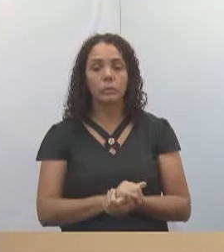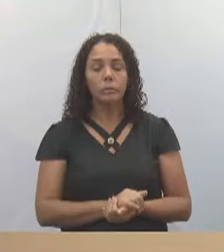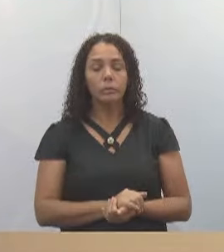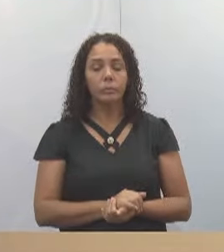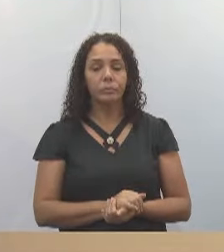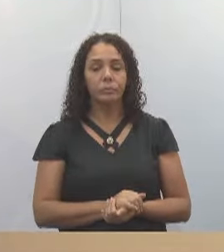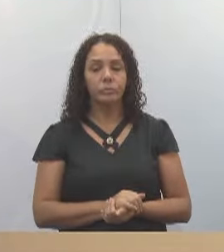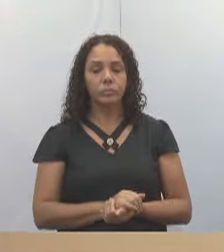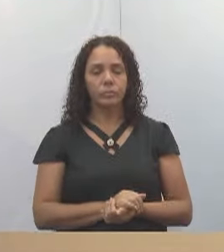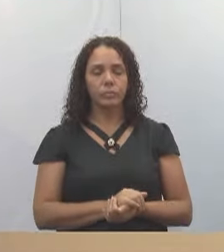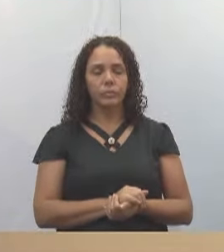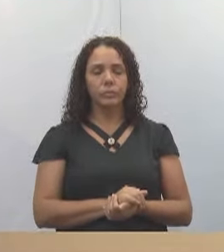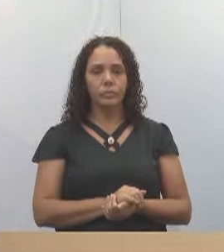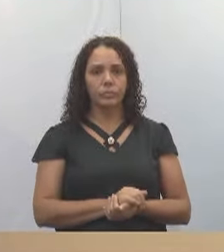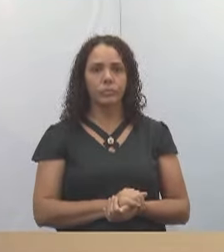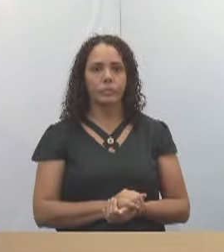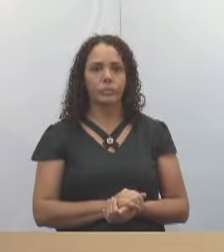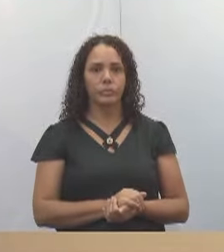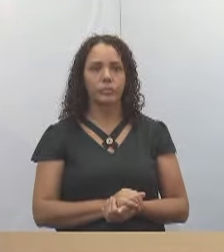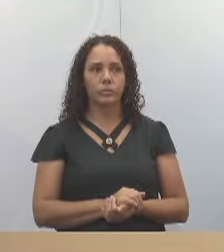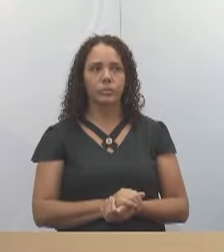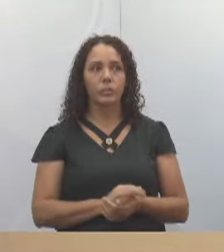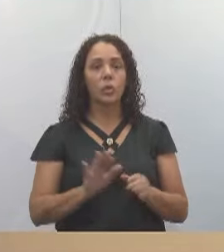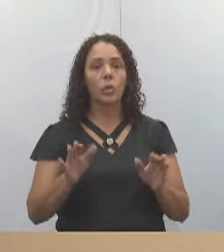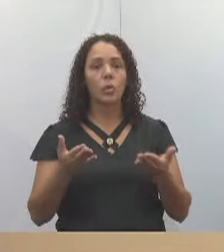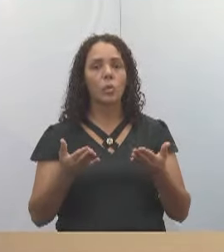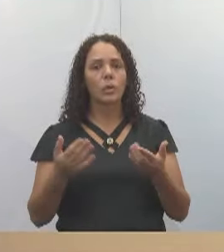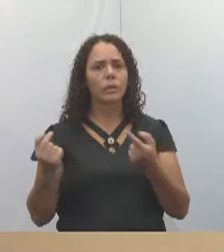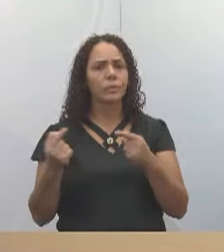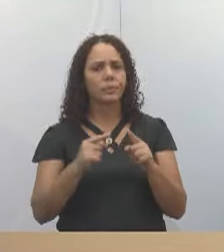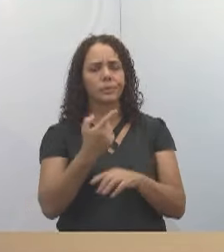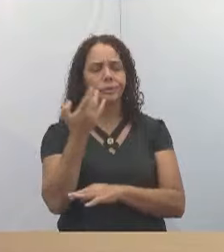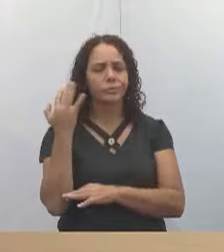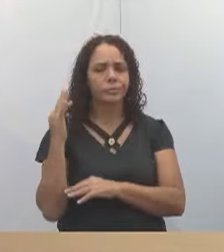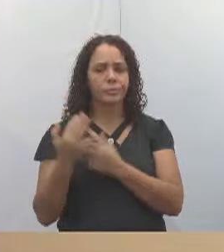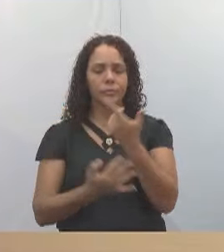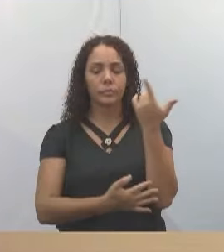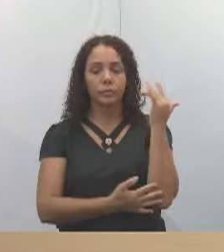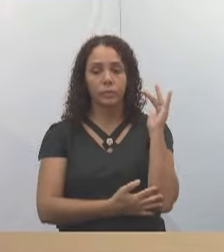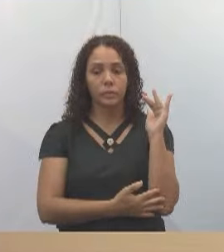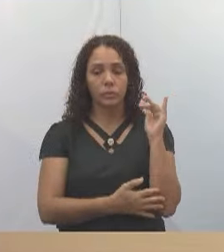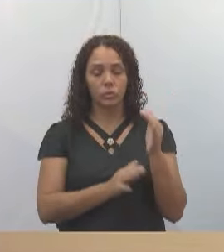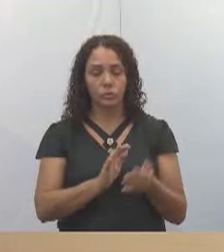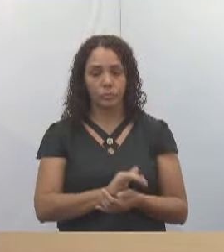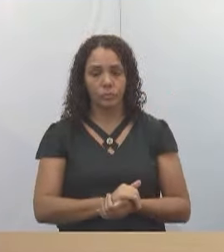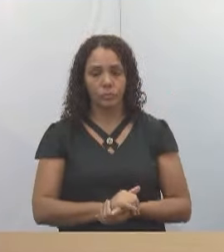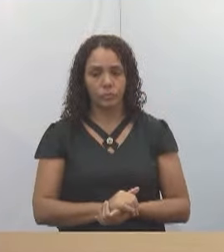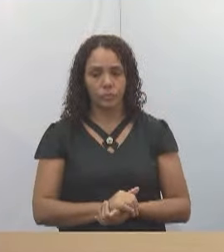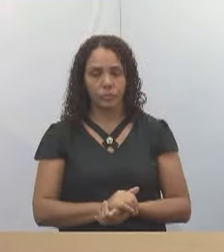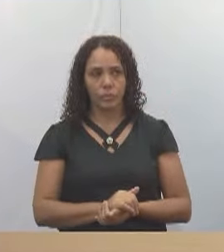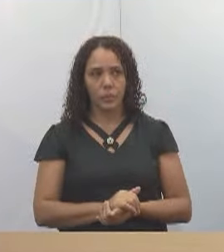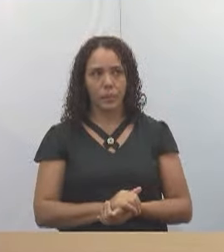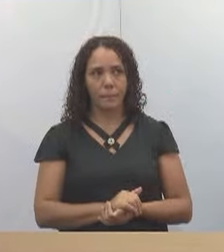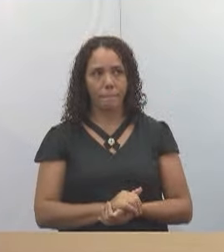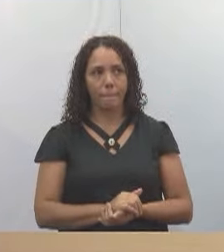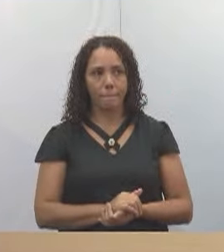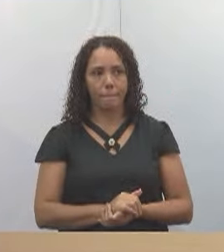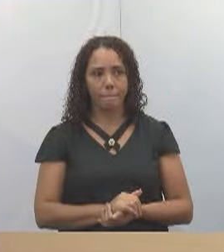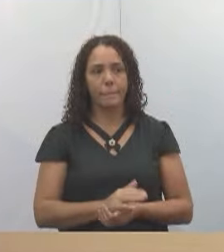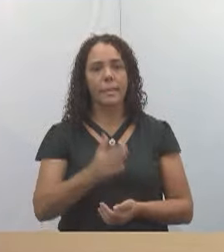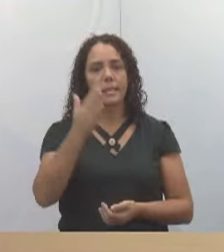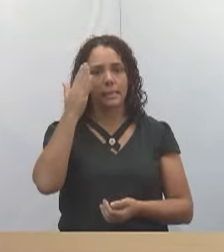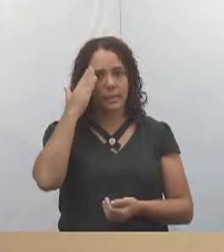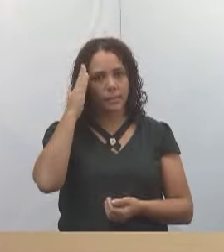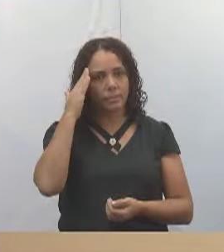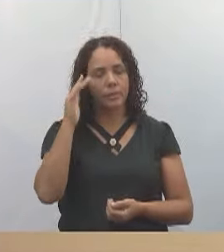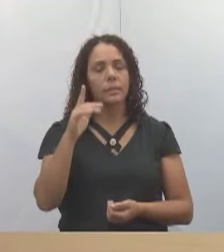atividades lesivas ao meio ambiente. Sem entendermos que se trata